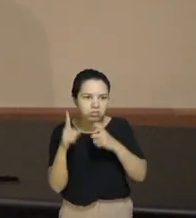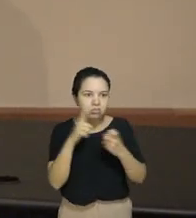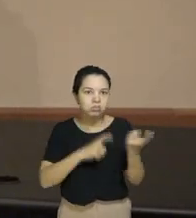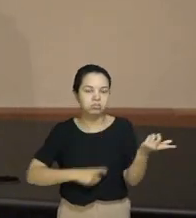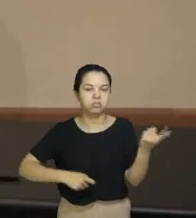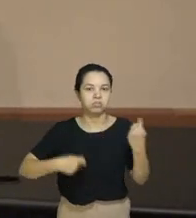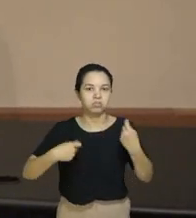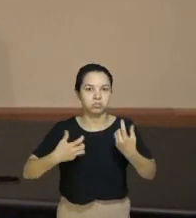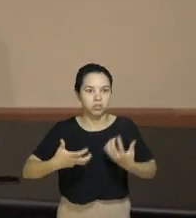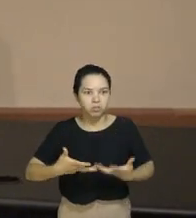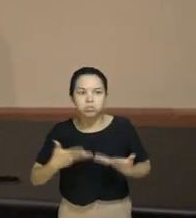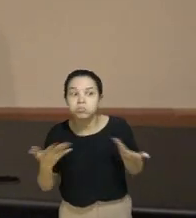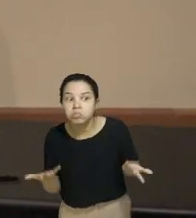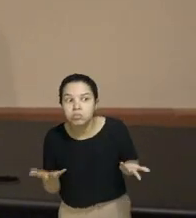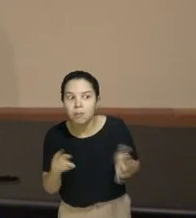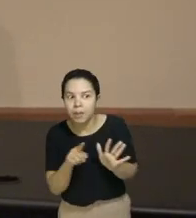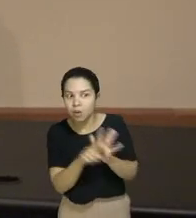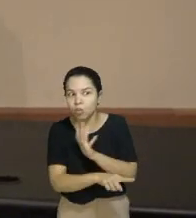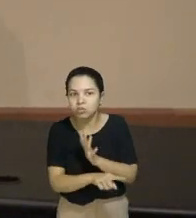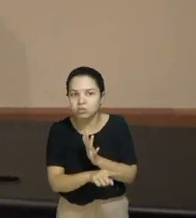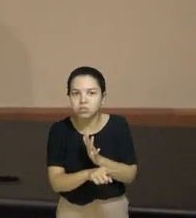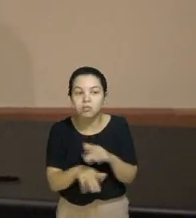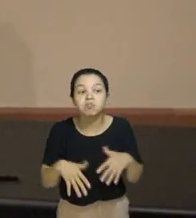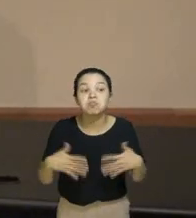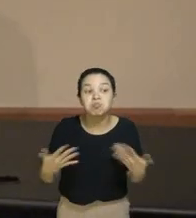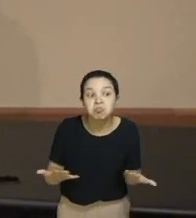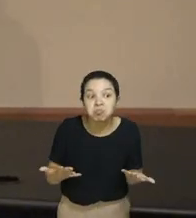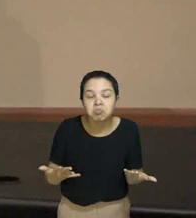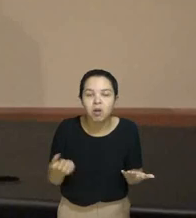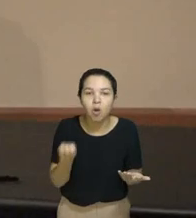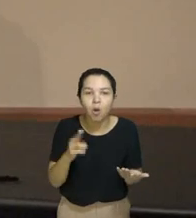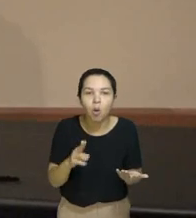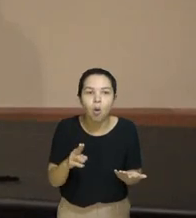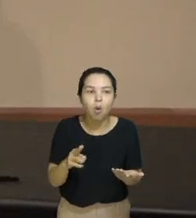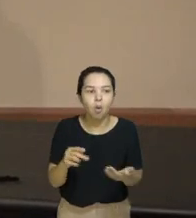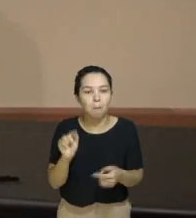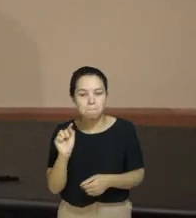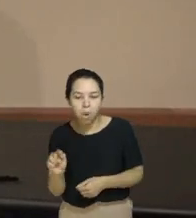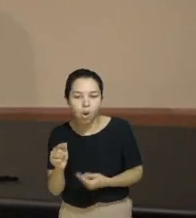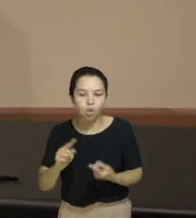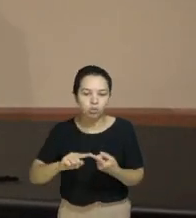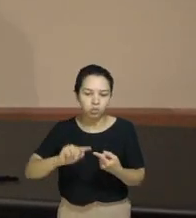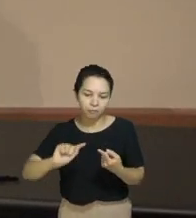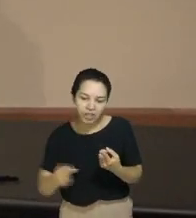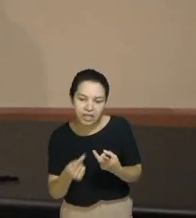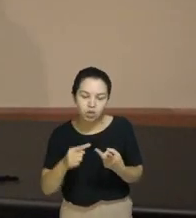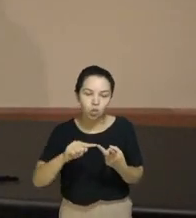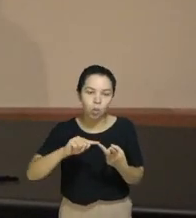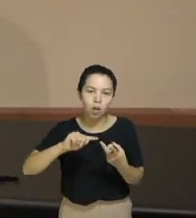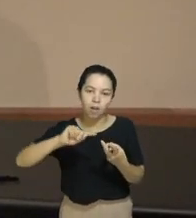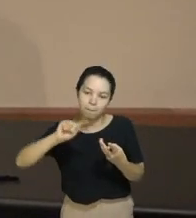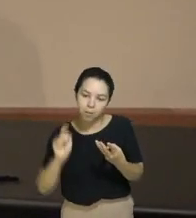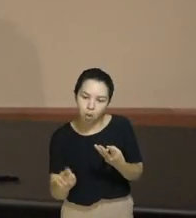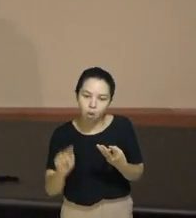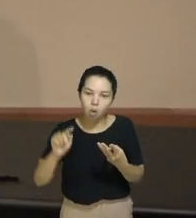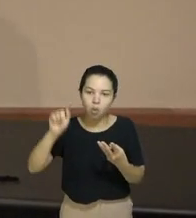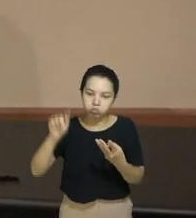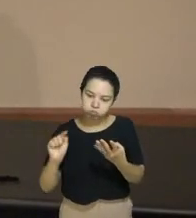eu faço a leitura, se tem exclamação, interrogação, ponto final, tudo